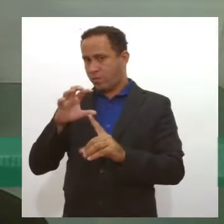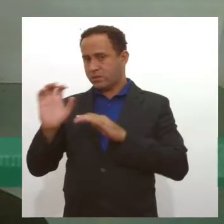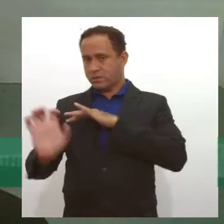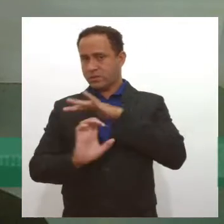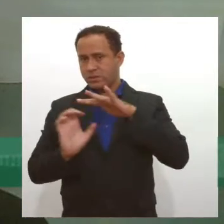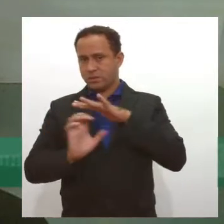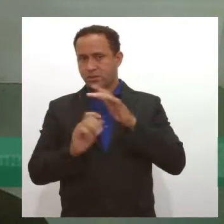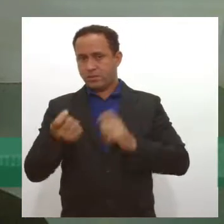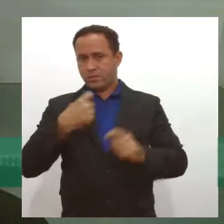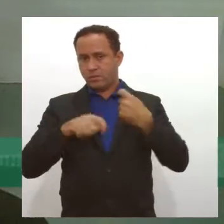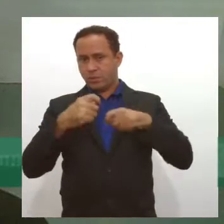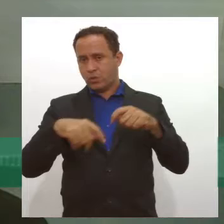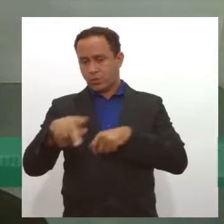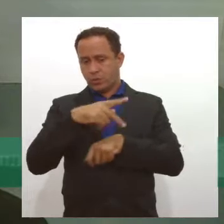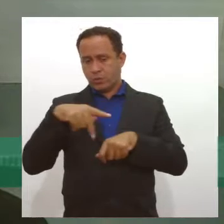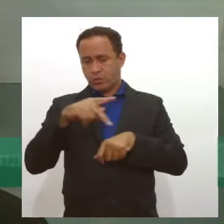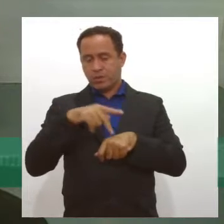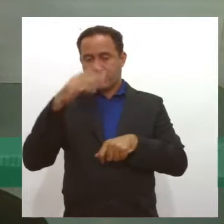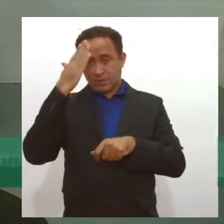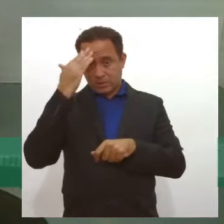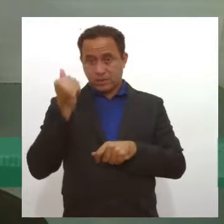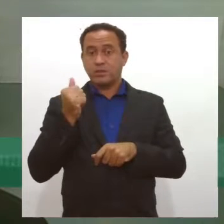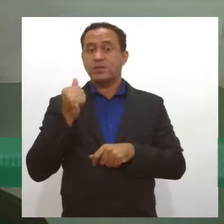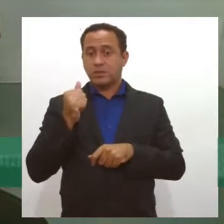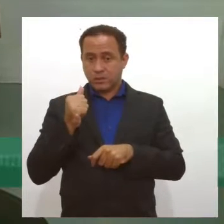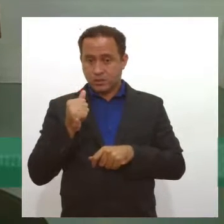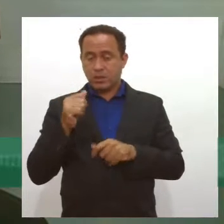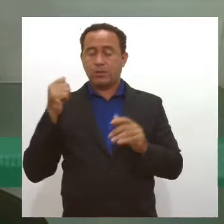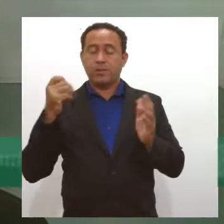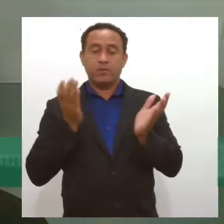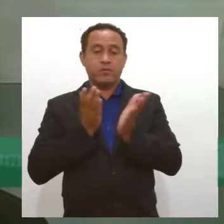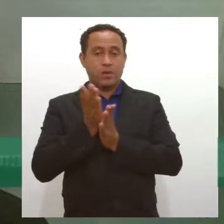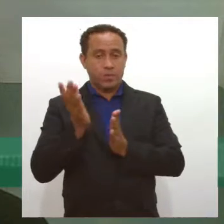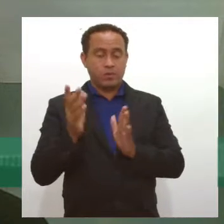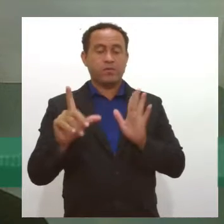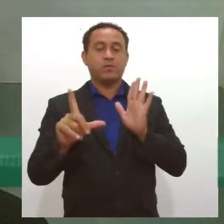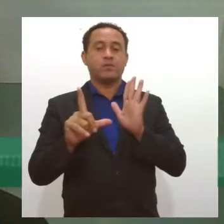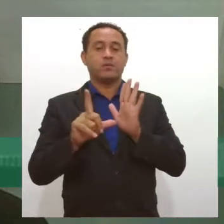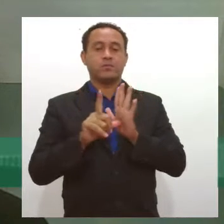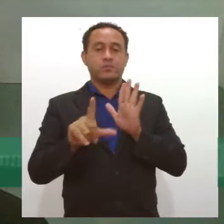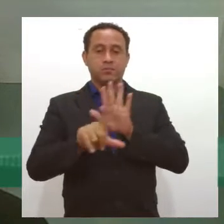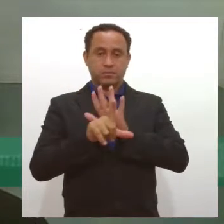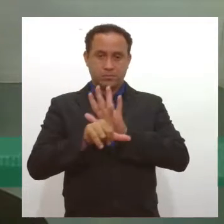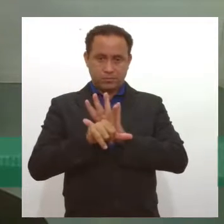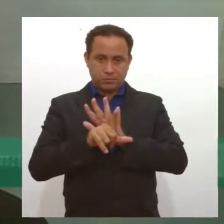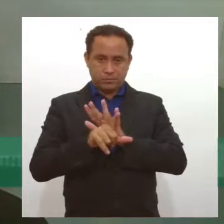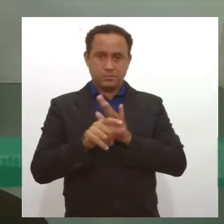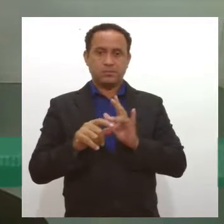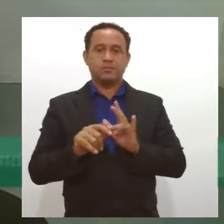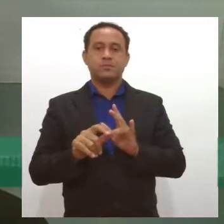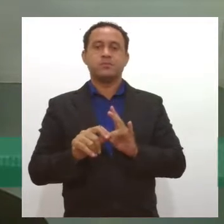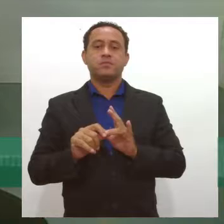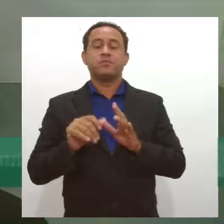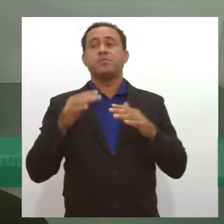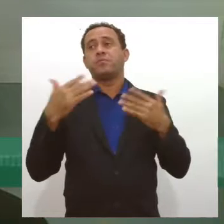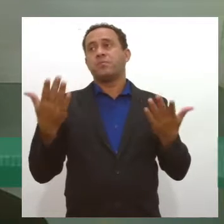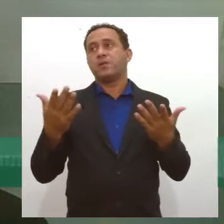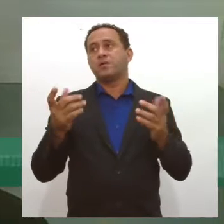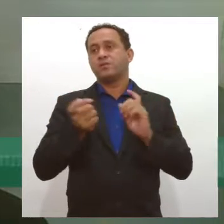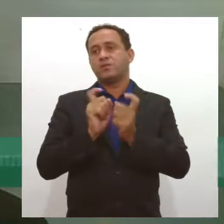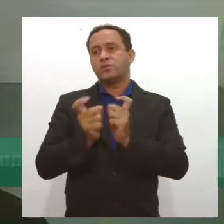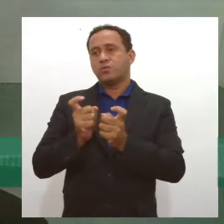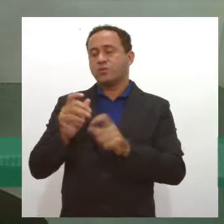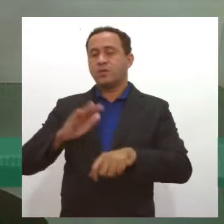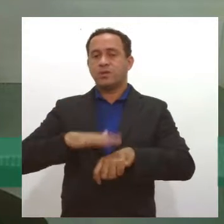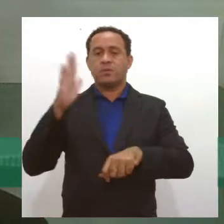a economia do país? A gente sabe que esse marco legal que foi aprovado talvez não tenha sido o ideal que vocês tanto discutiam em